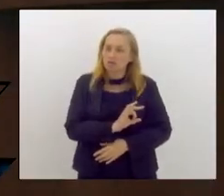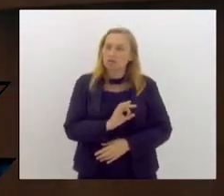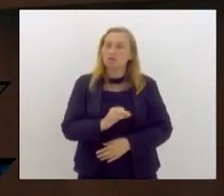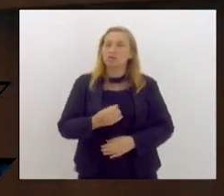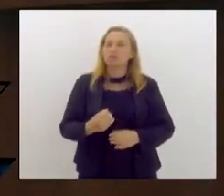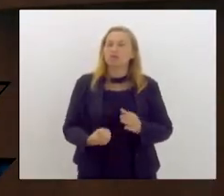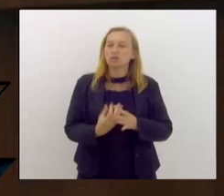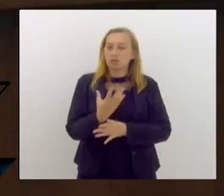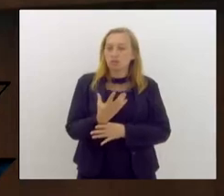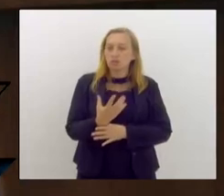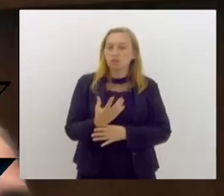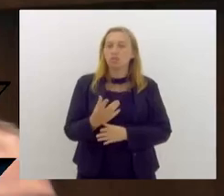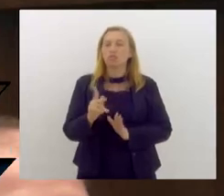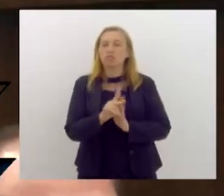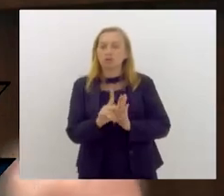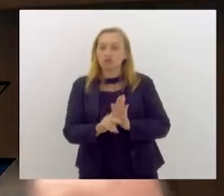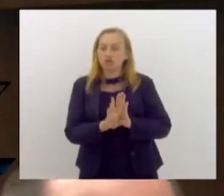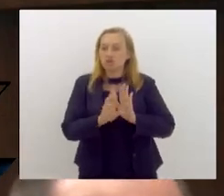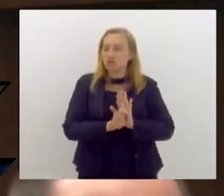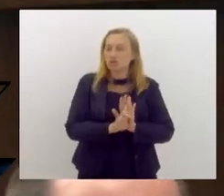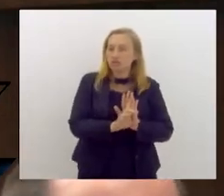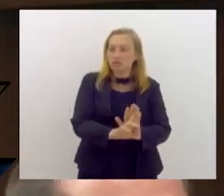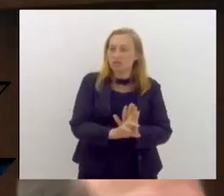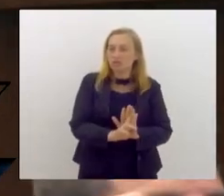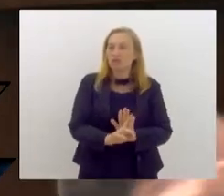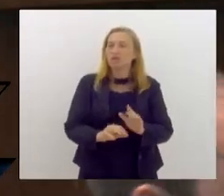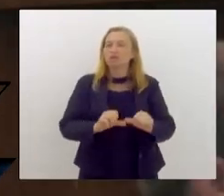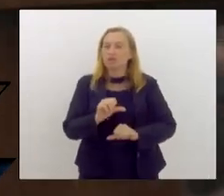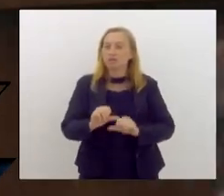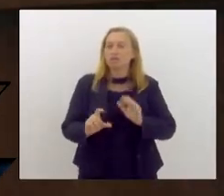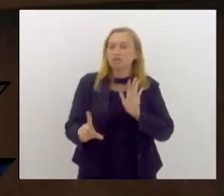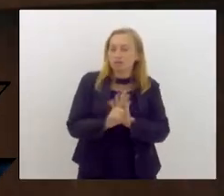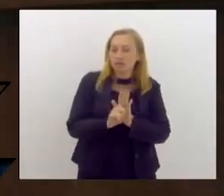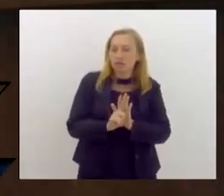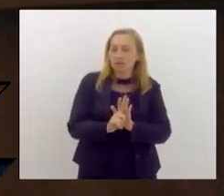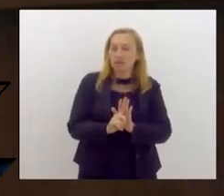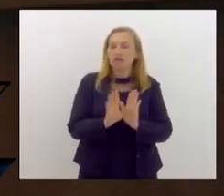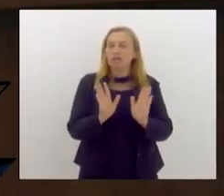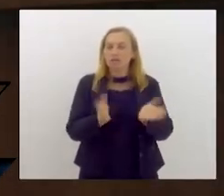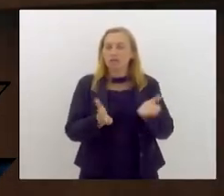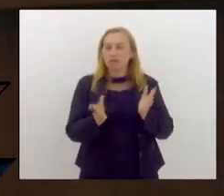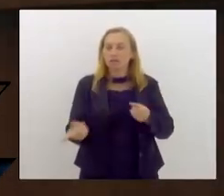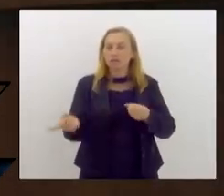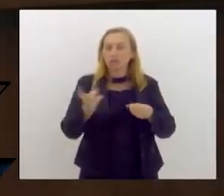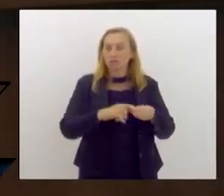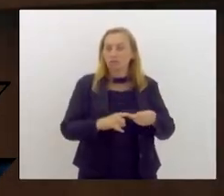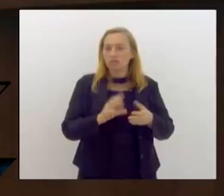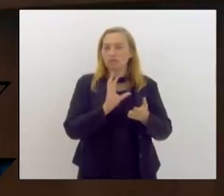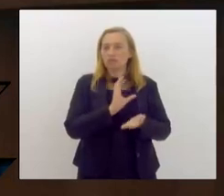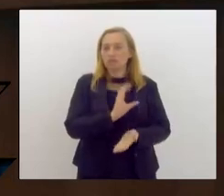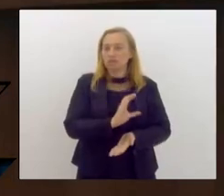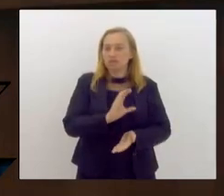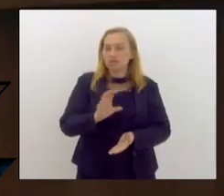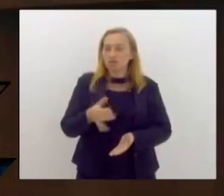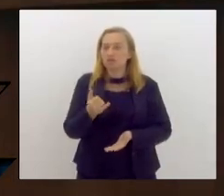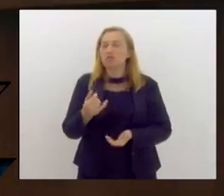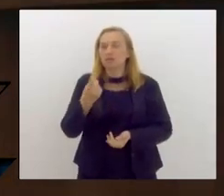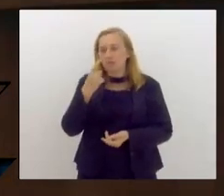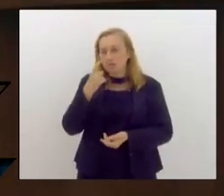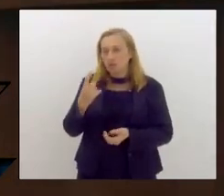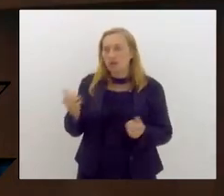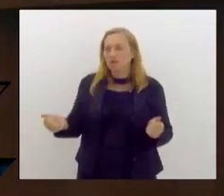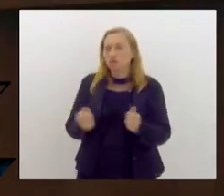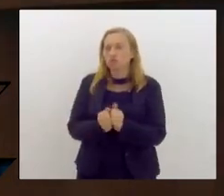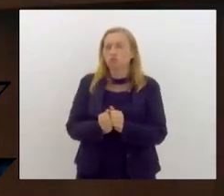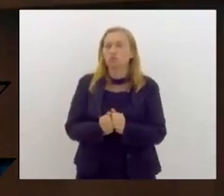referência, o projeto que virou lei, está vigindo, e que certamente também, no retorno para a CCJ, a gente terá ali, junto